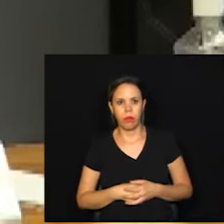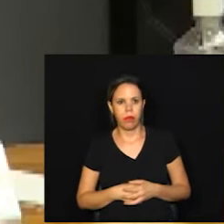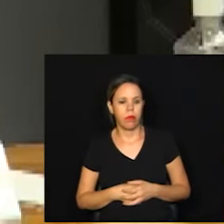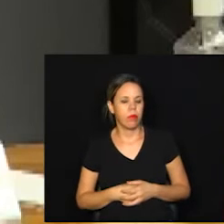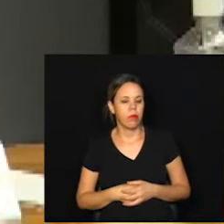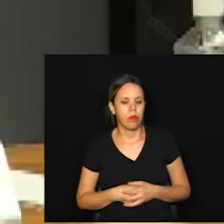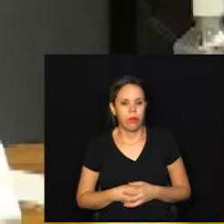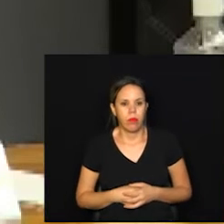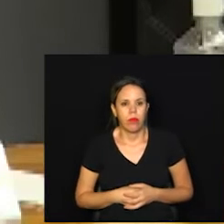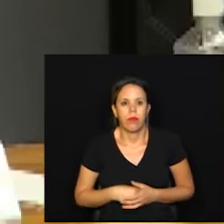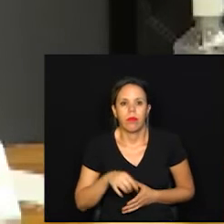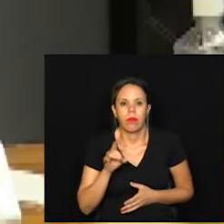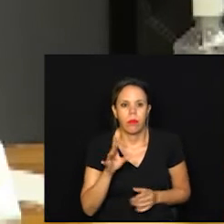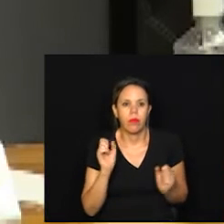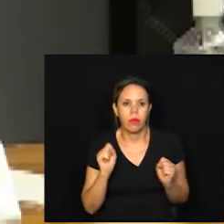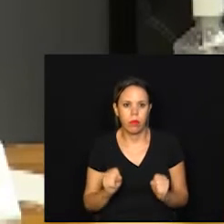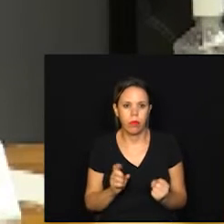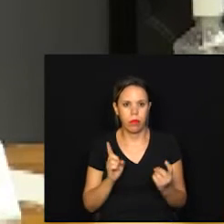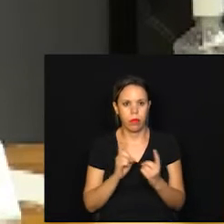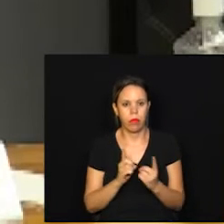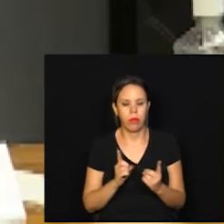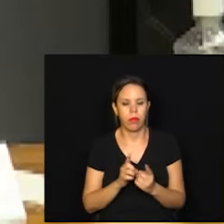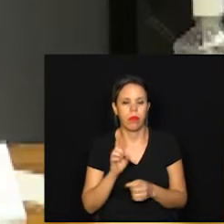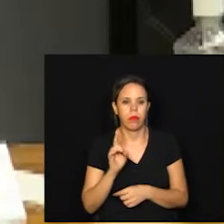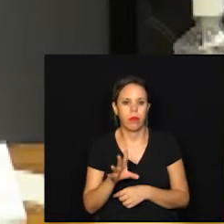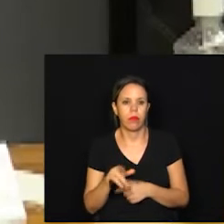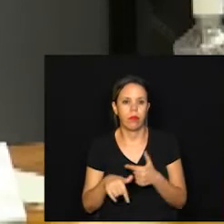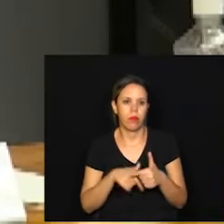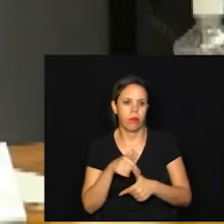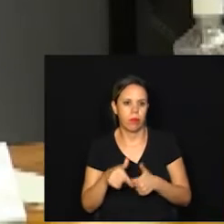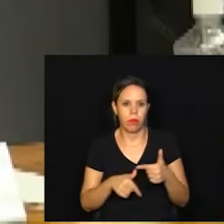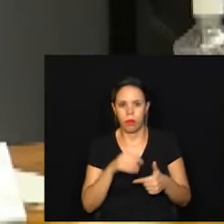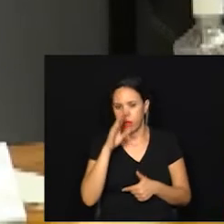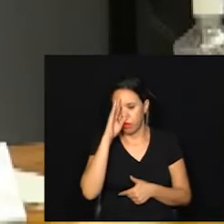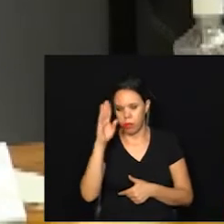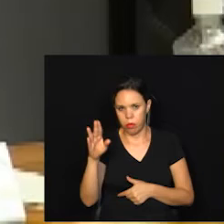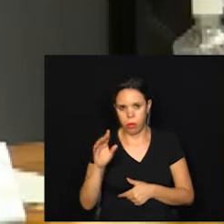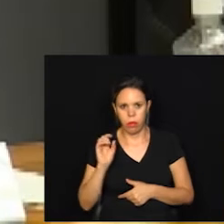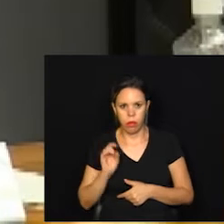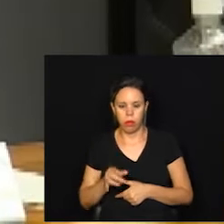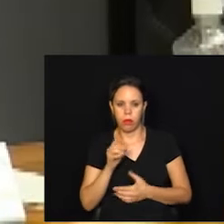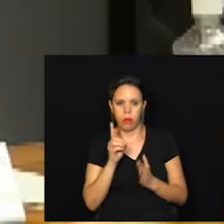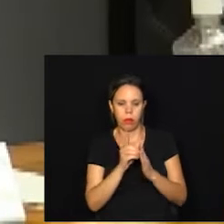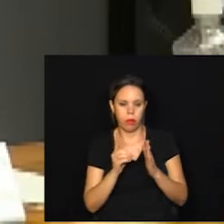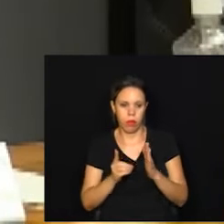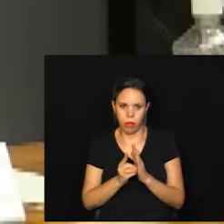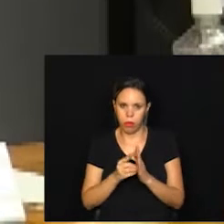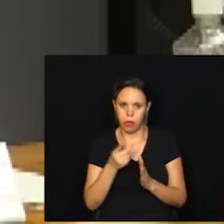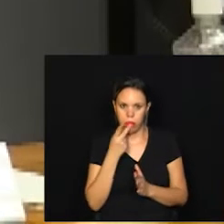fase vermelha, só podem funcionar as atividades tidas como essenciais do decreto